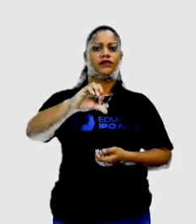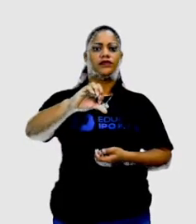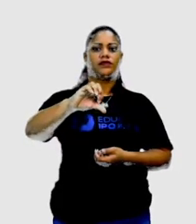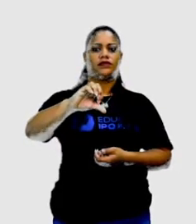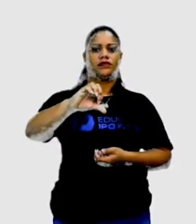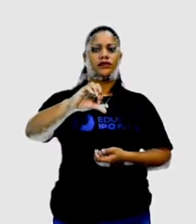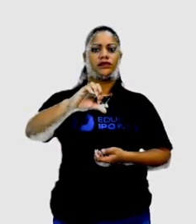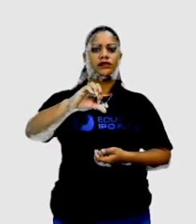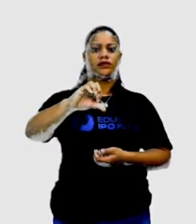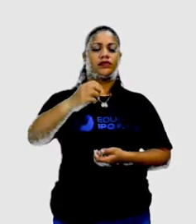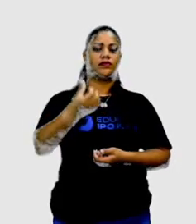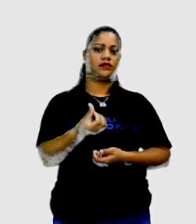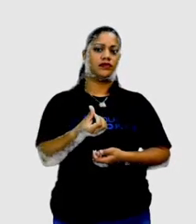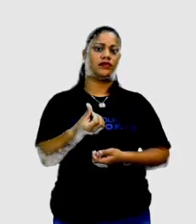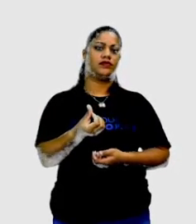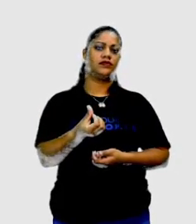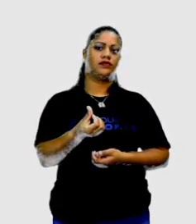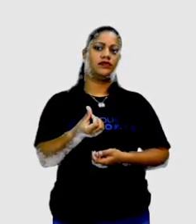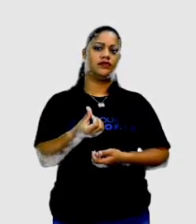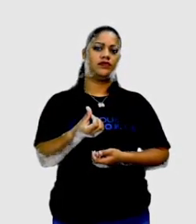396.